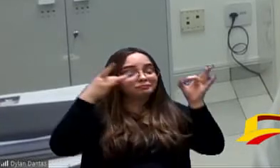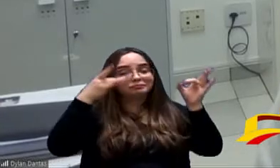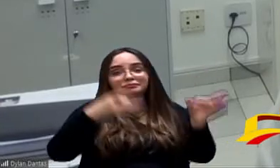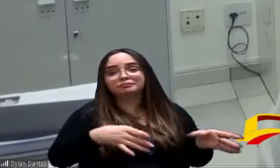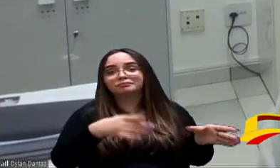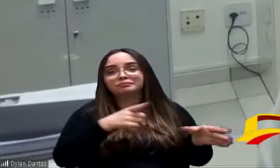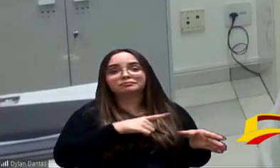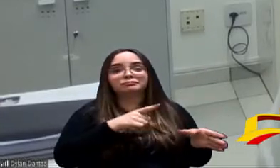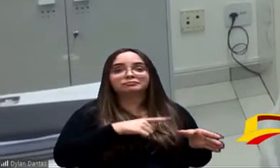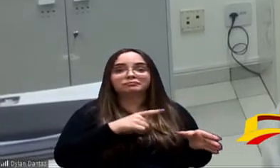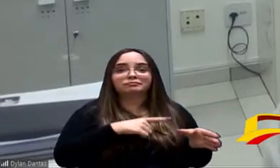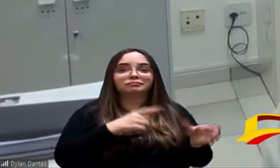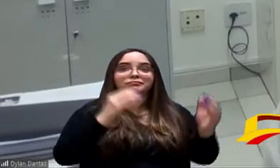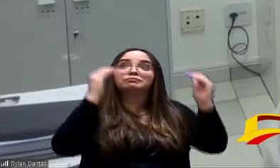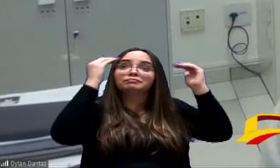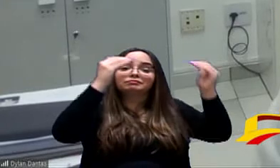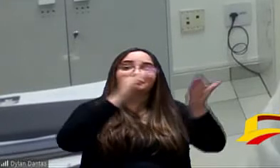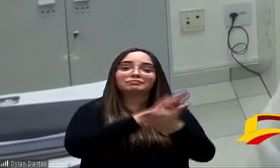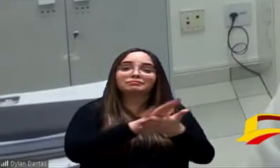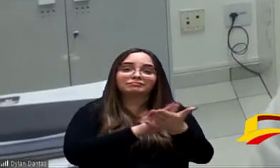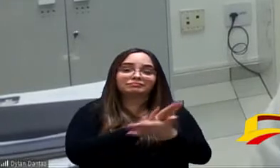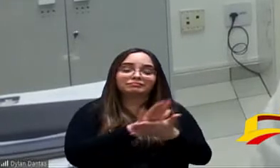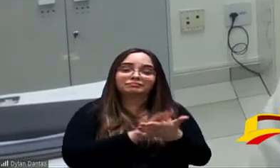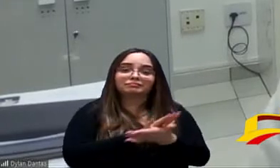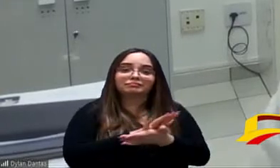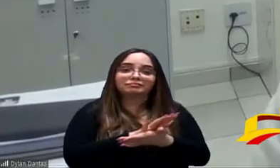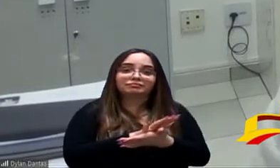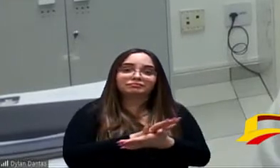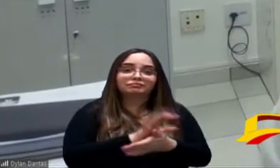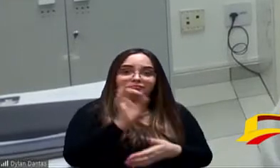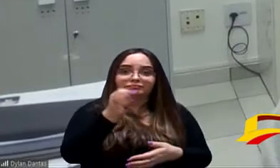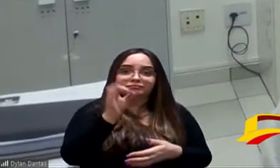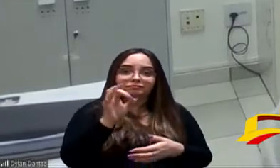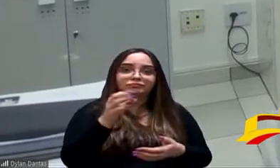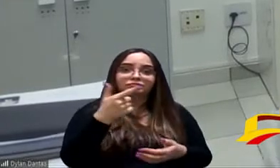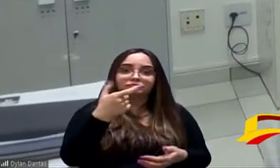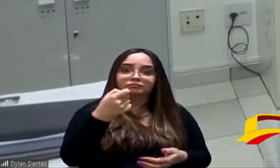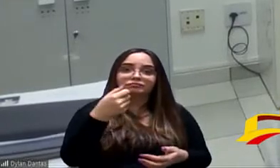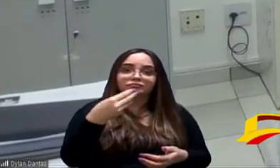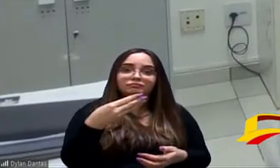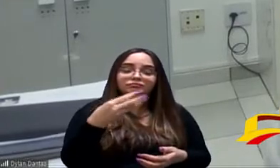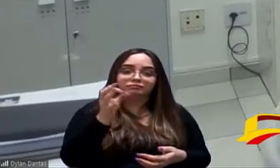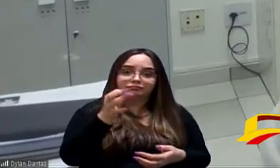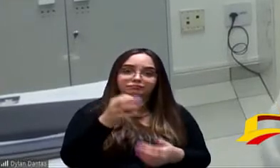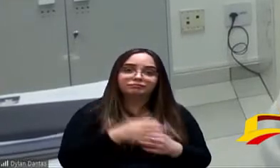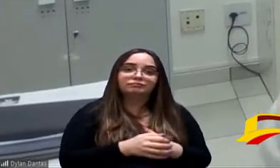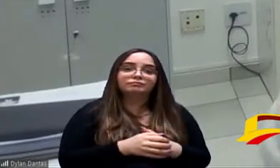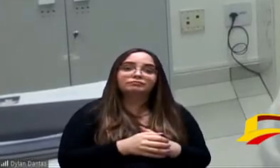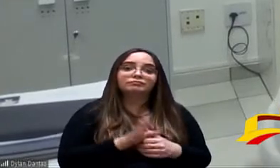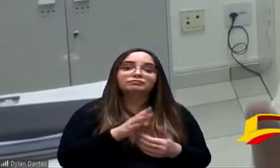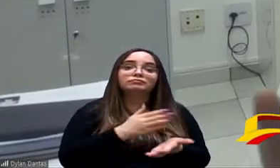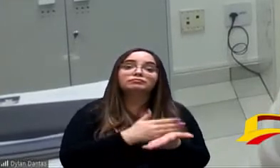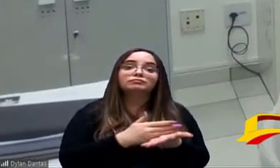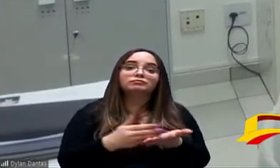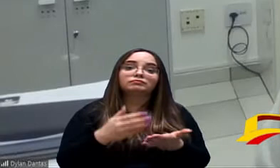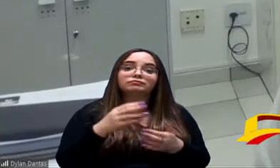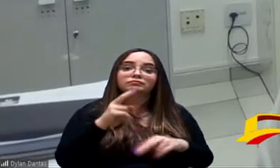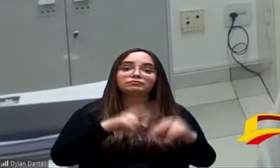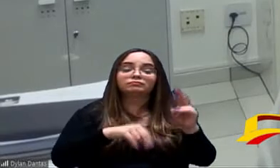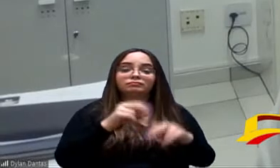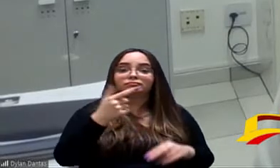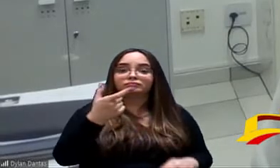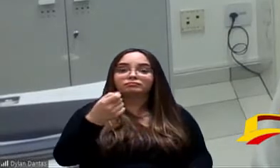abandonado, nem o tapume está de pé mais. Sim. Mas a senhora está correta, é de 2013, sim. Mas o início foi em julho